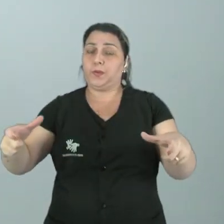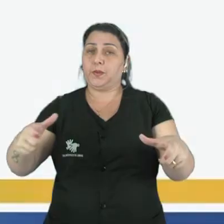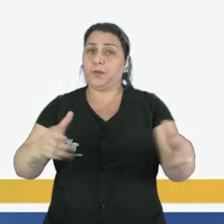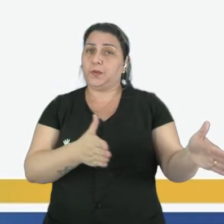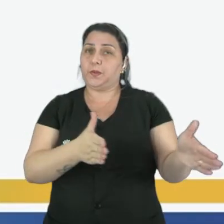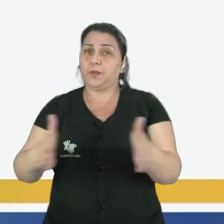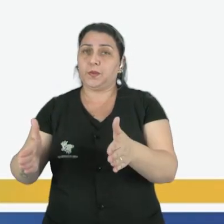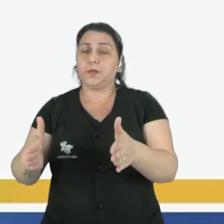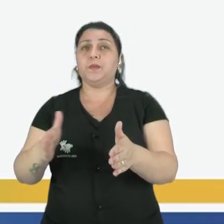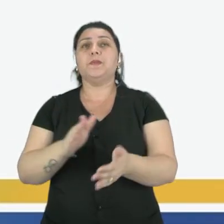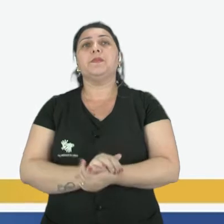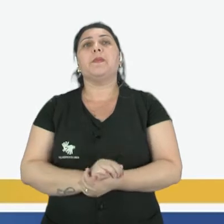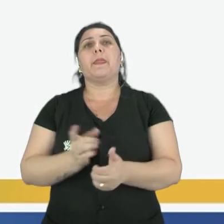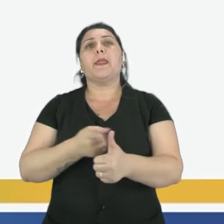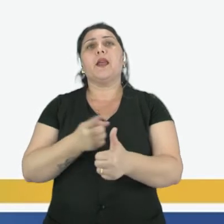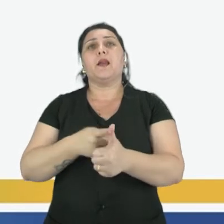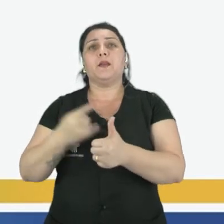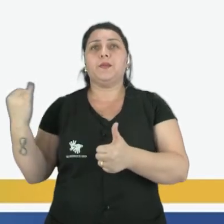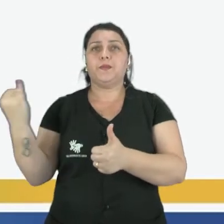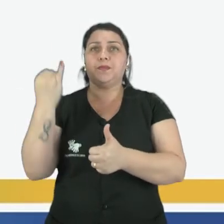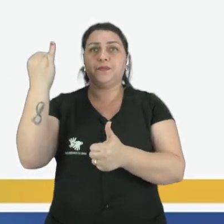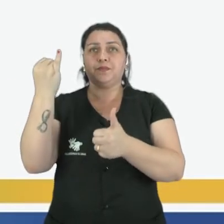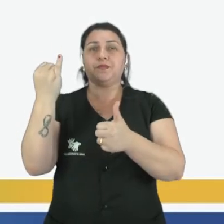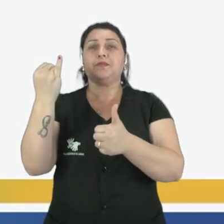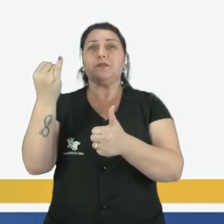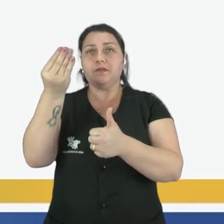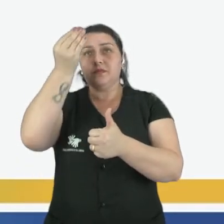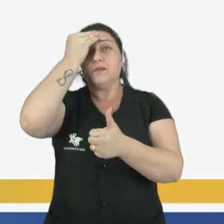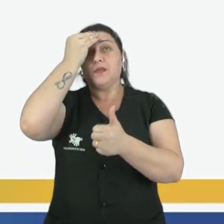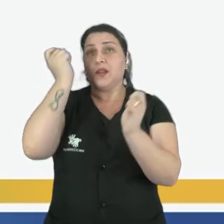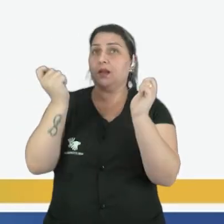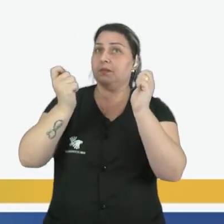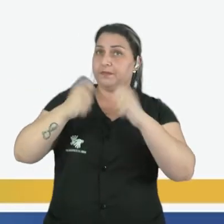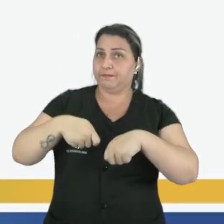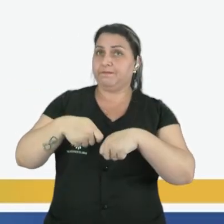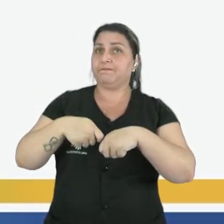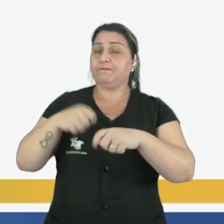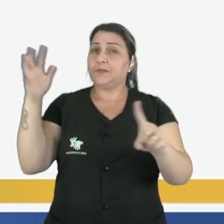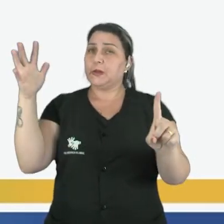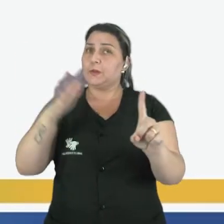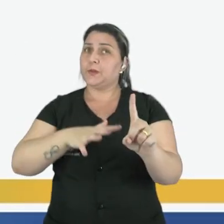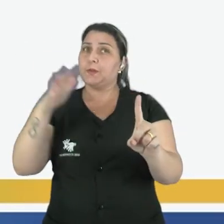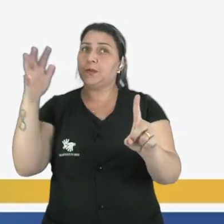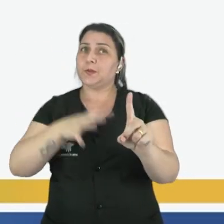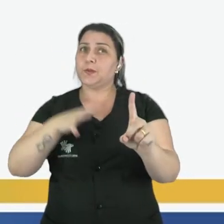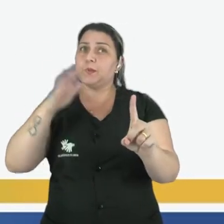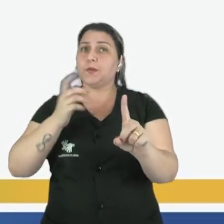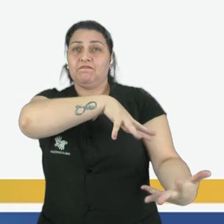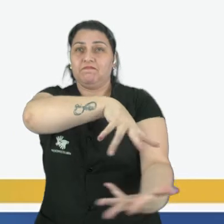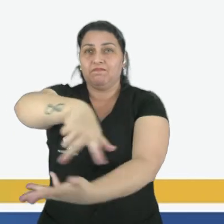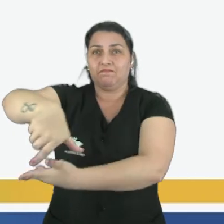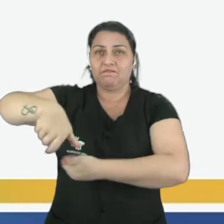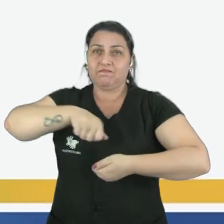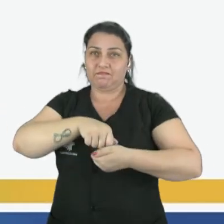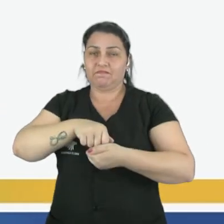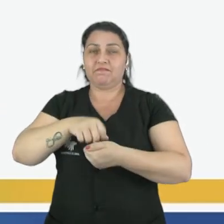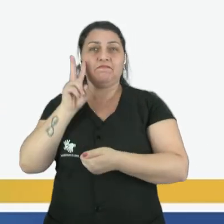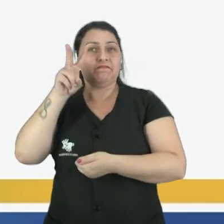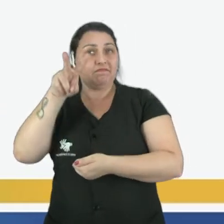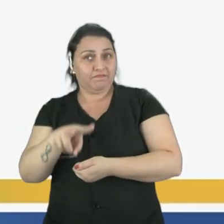mercados internacionais, até mesmo em outros continentes, de forma intensa e simultaneamente.